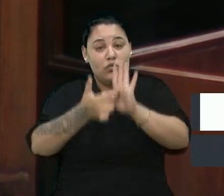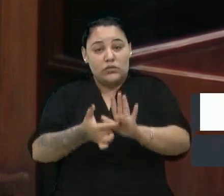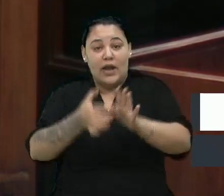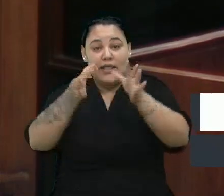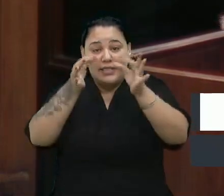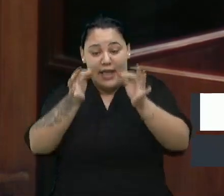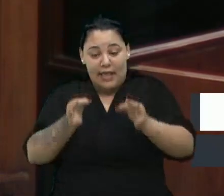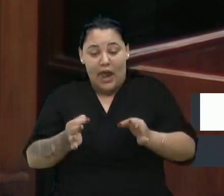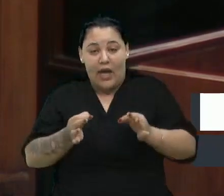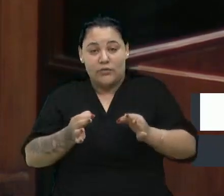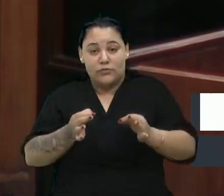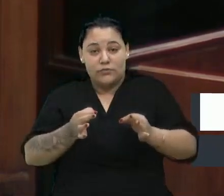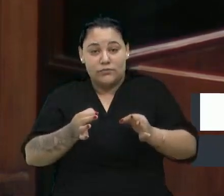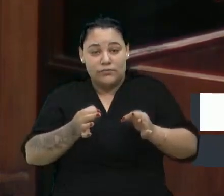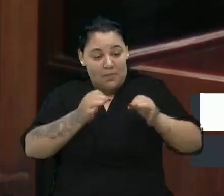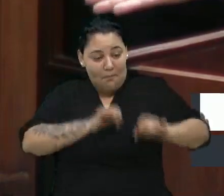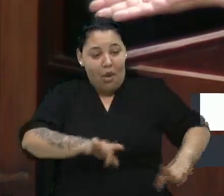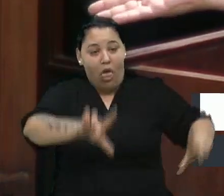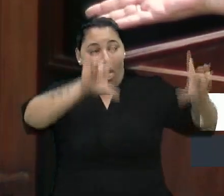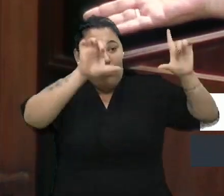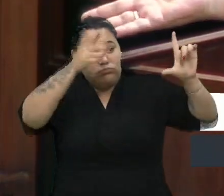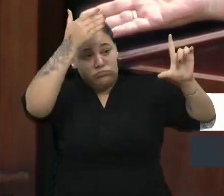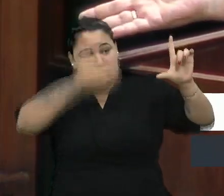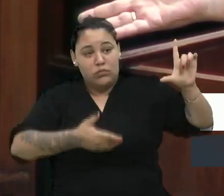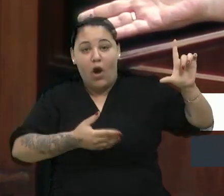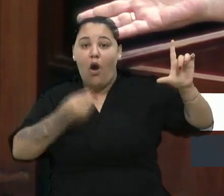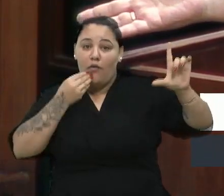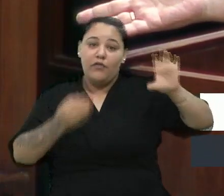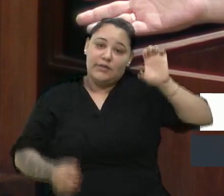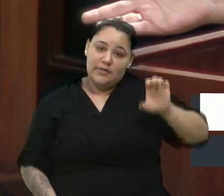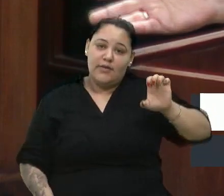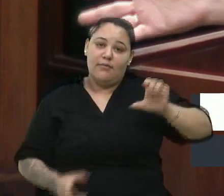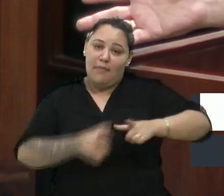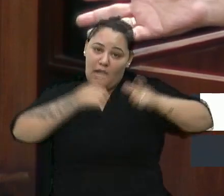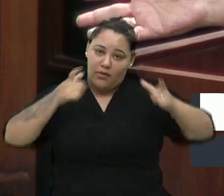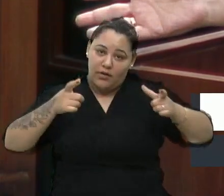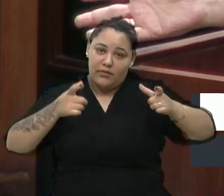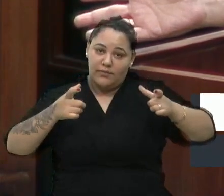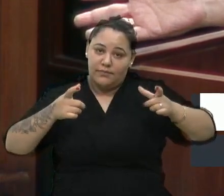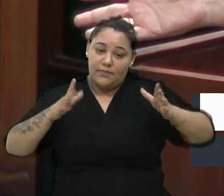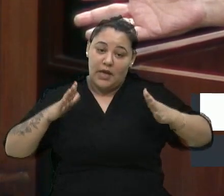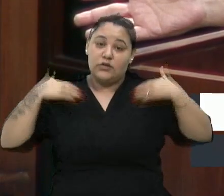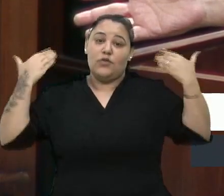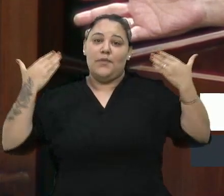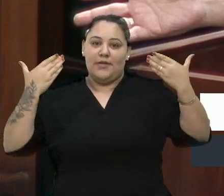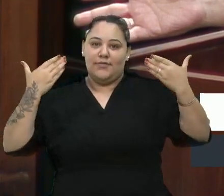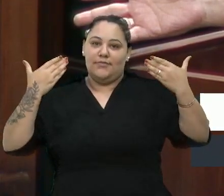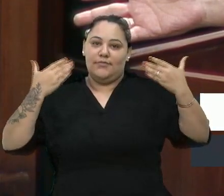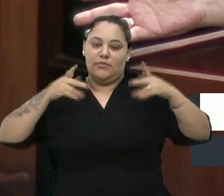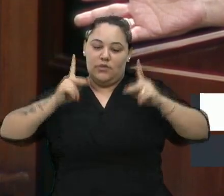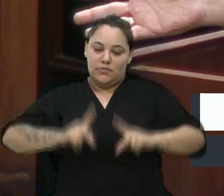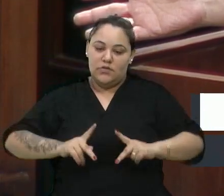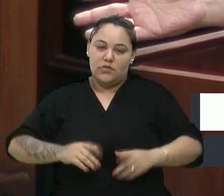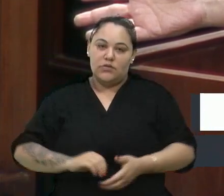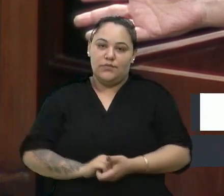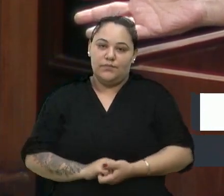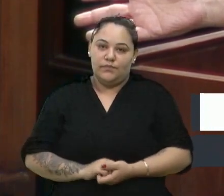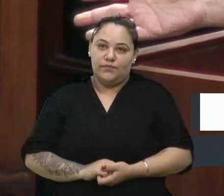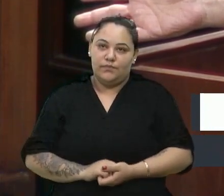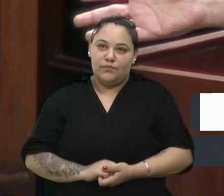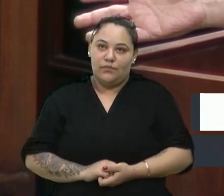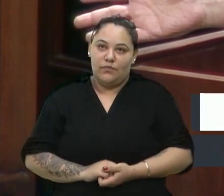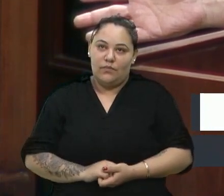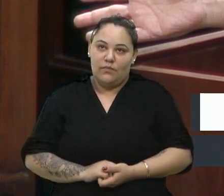a grande maioria, obviamente, que da esquerda, para surpresa de 0 pessoas. Da esquerda, mas eu vou